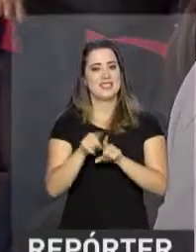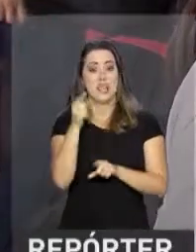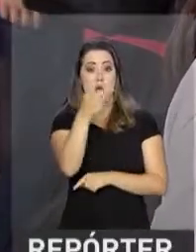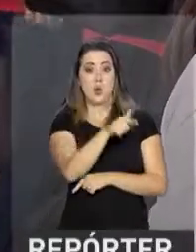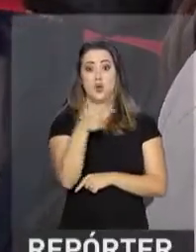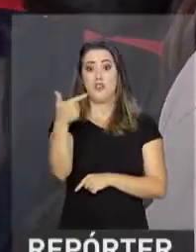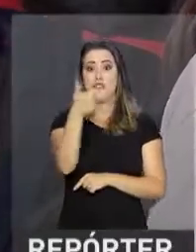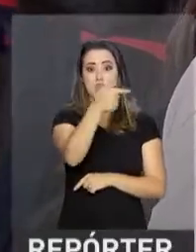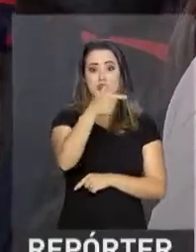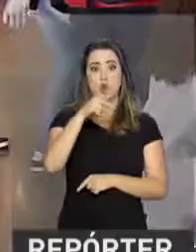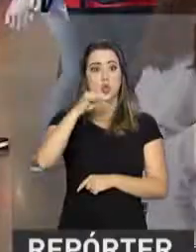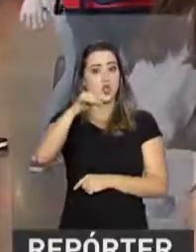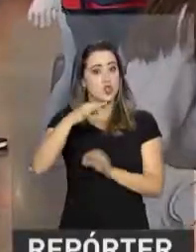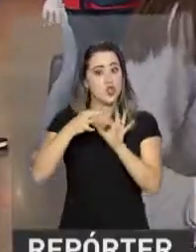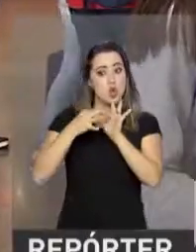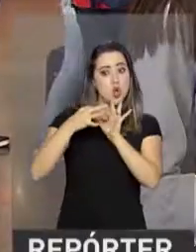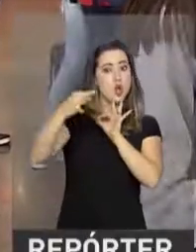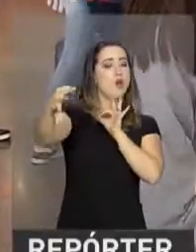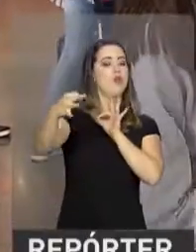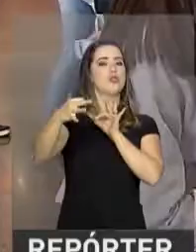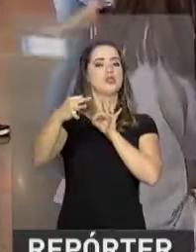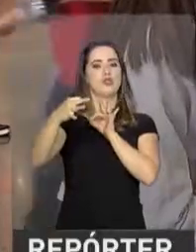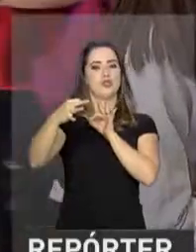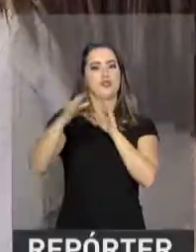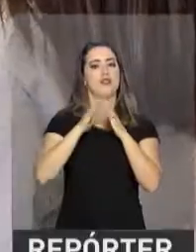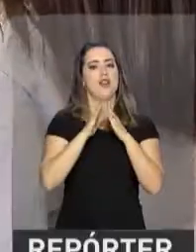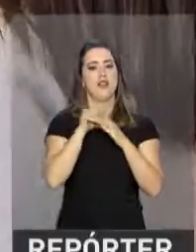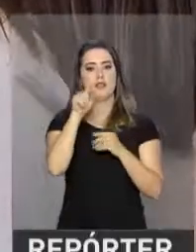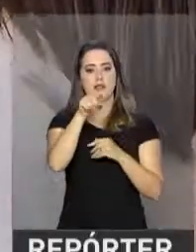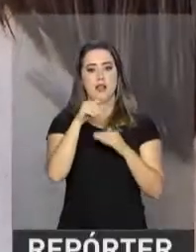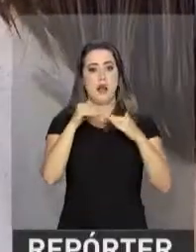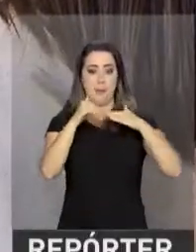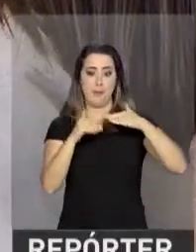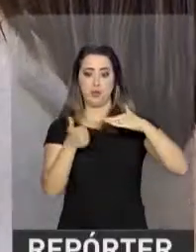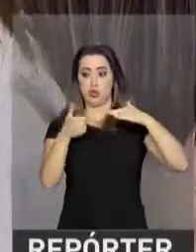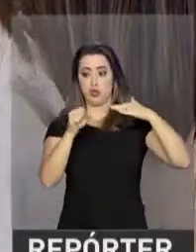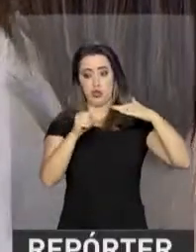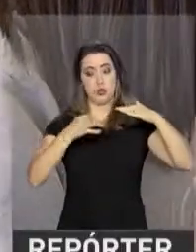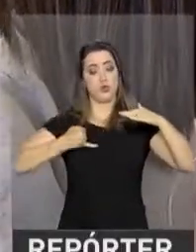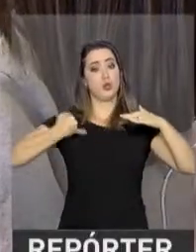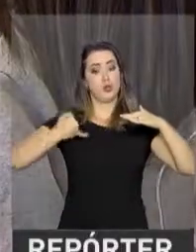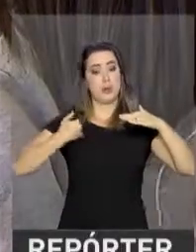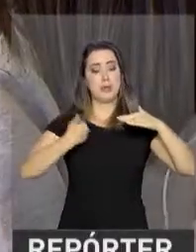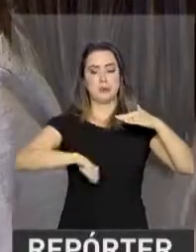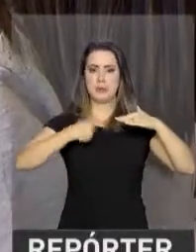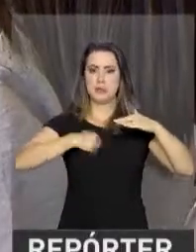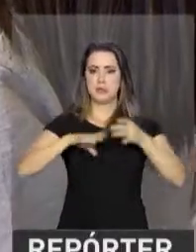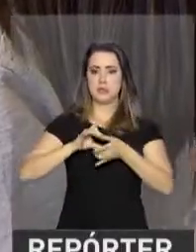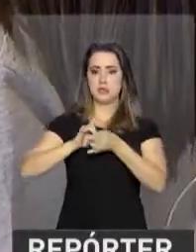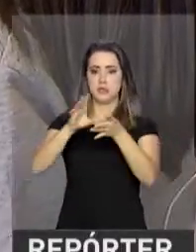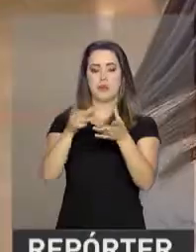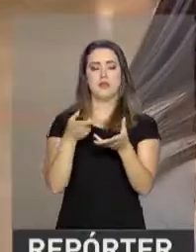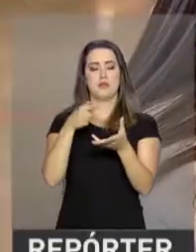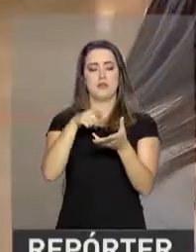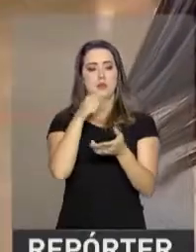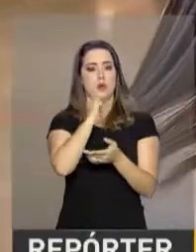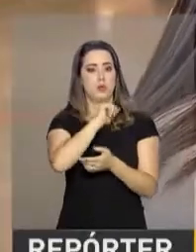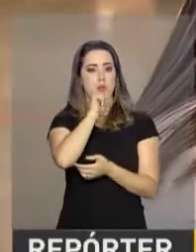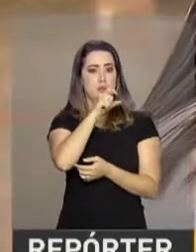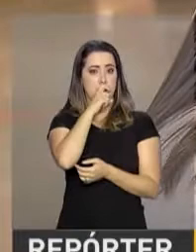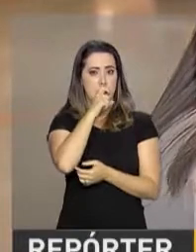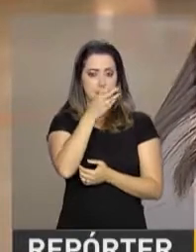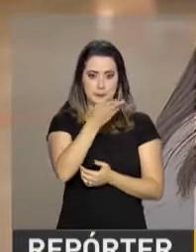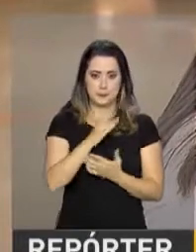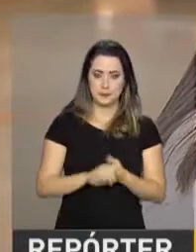dias longe de casa como são menores de idade precisarão de autorização dos pais para deixar o país tiveram que